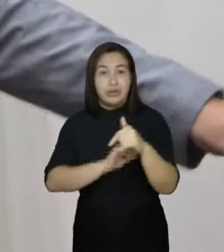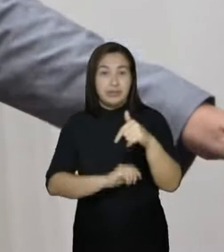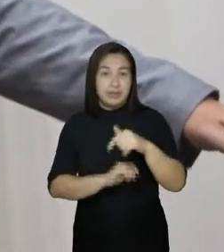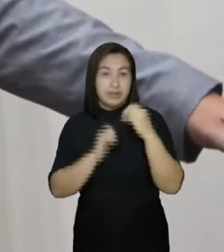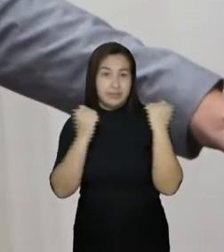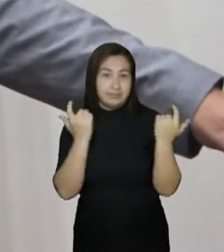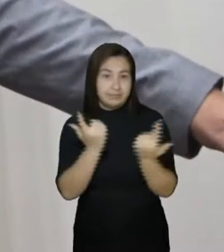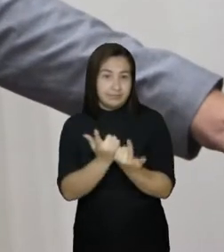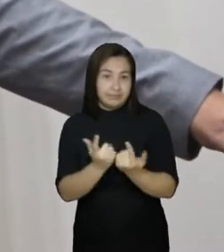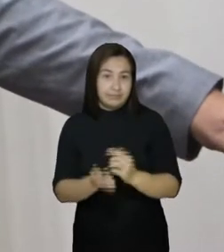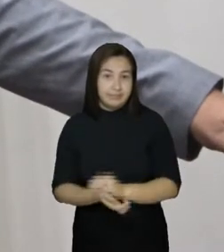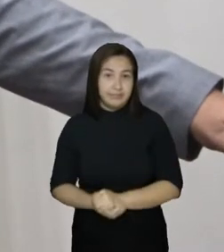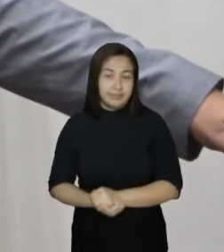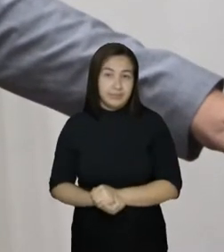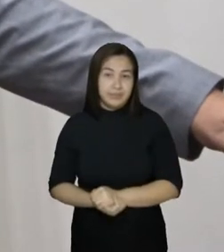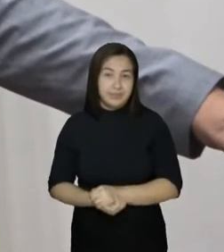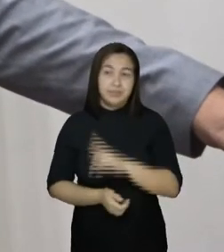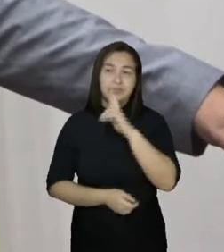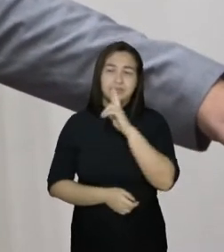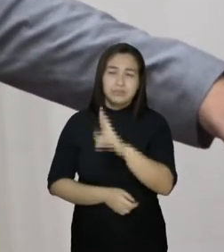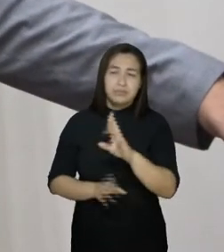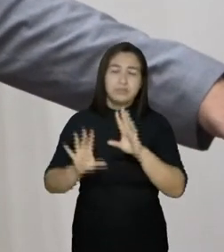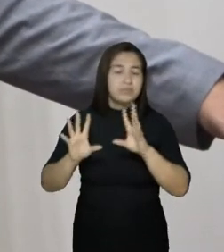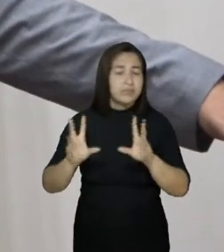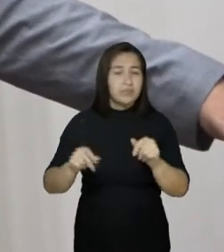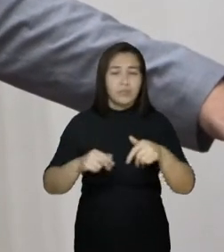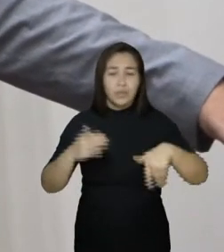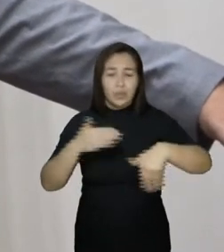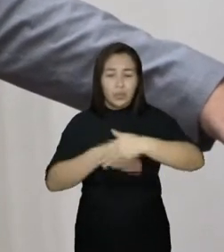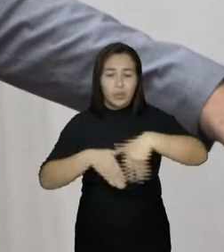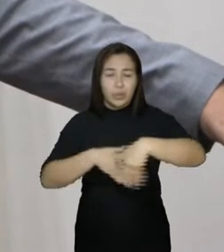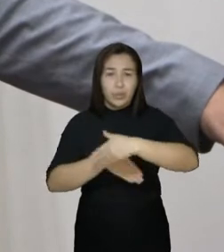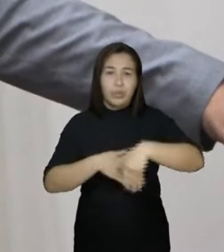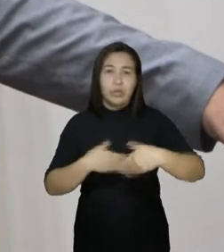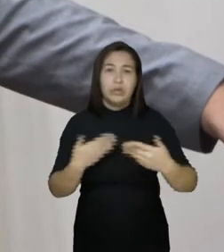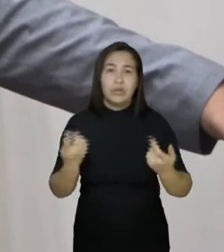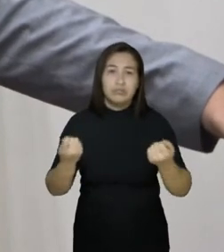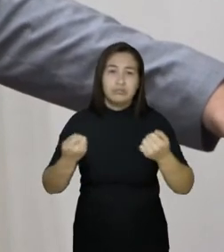Essa é a resposta que eu dou para todo mundo na rua. Para a conclusão,